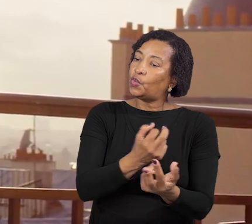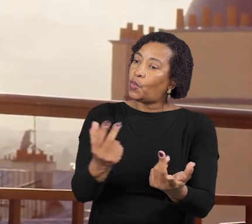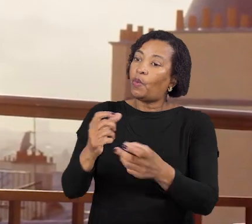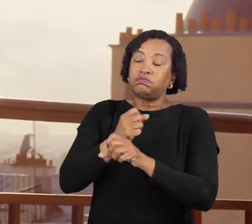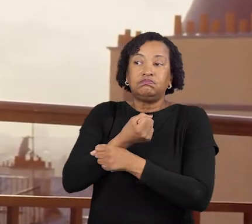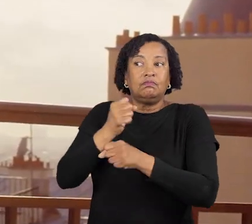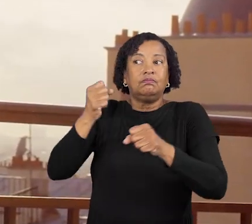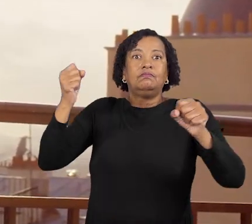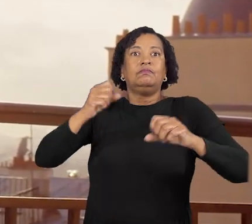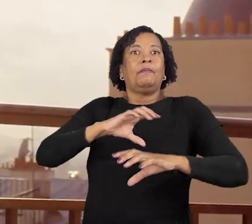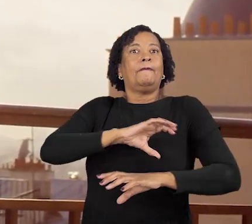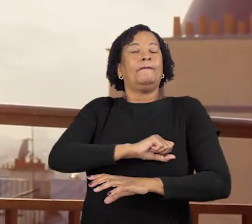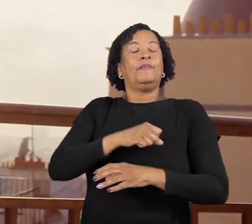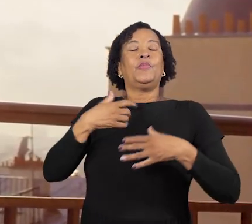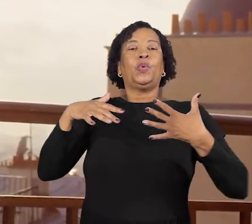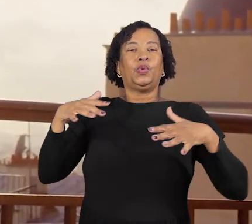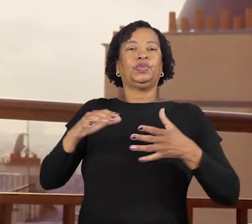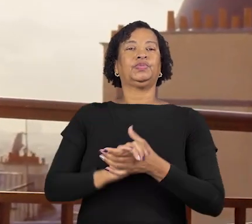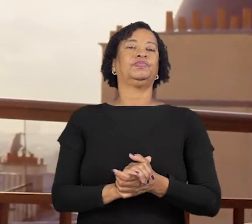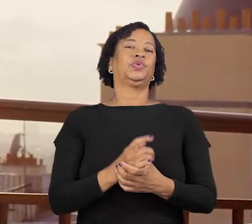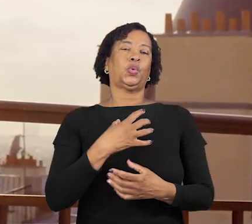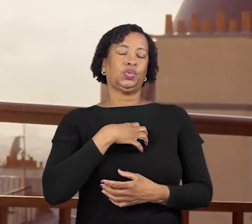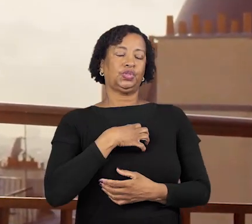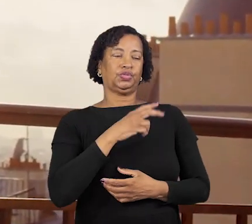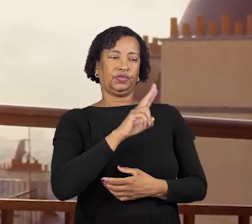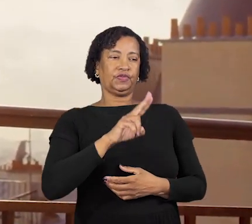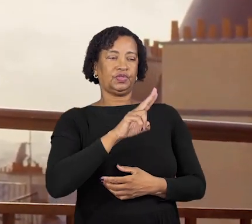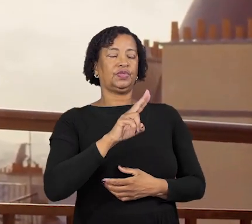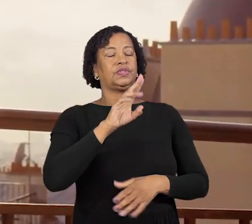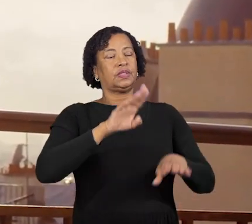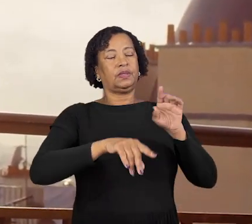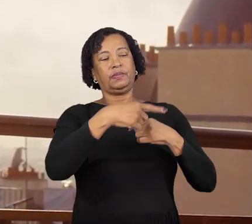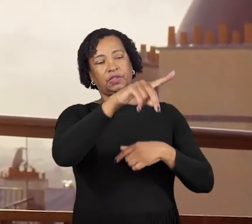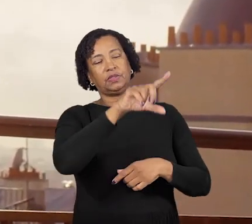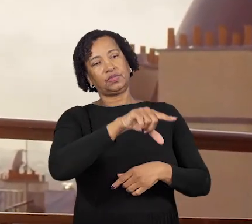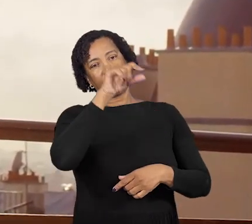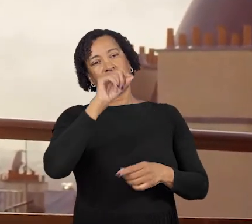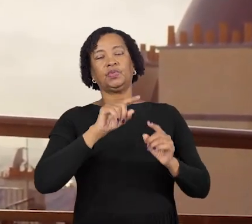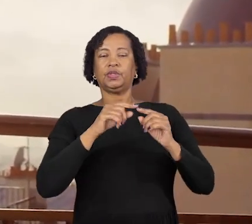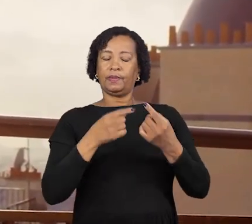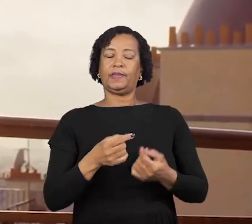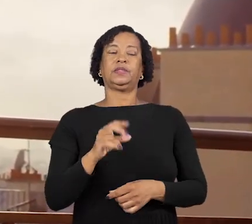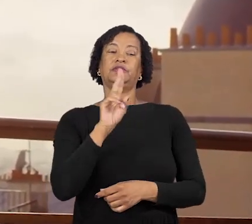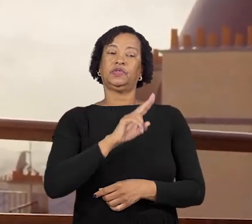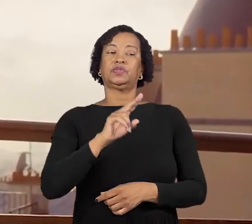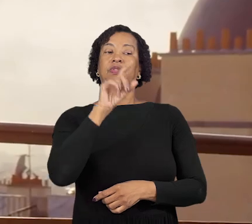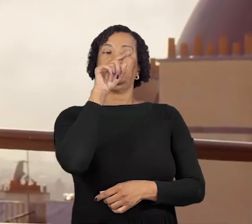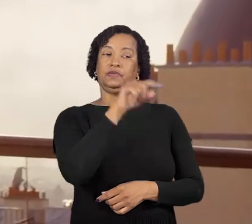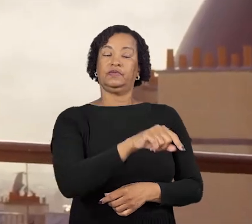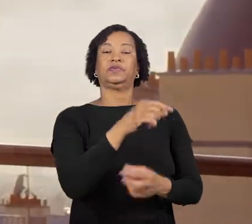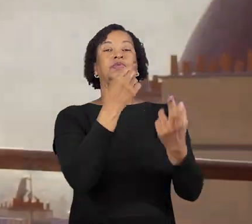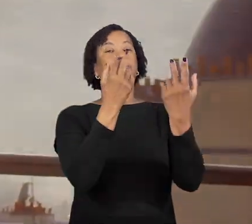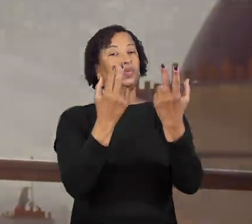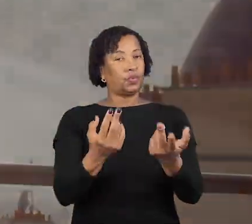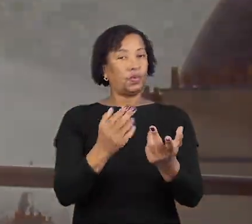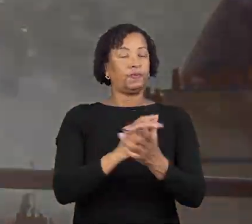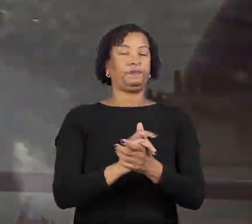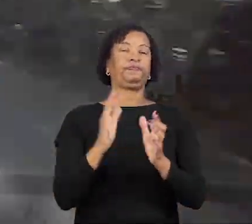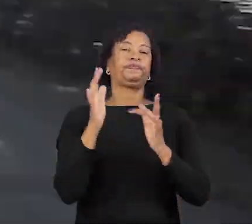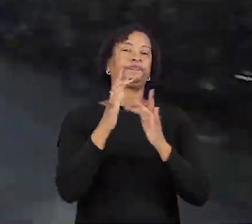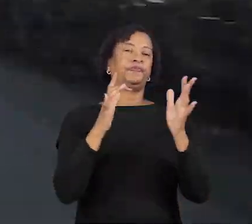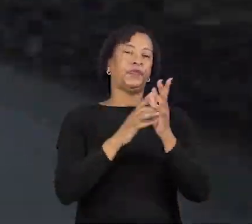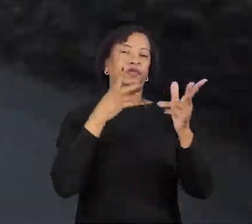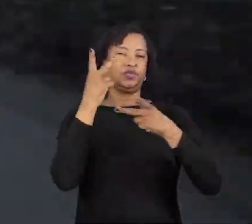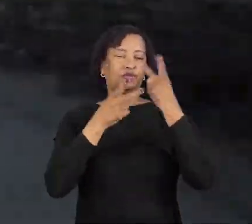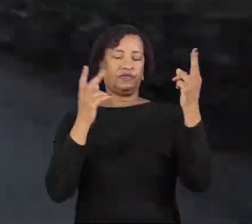montes. A medida que você usa depende da sua escolha, mas a mesma medida será usada para você. Jesus